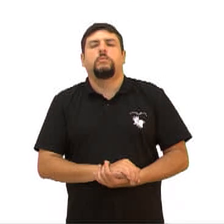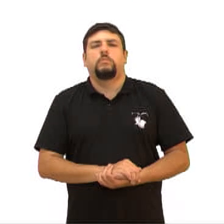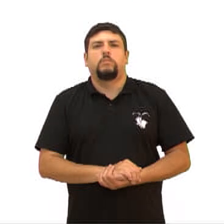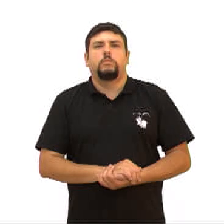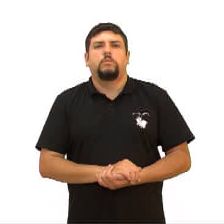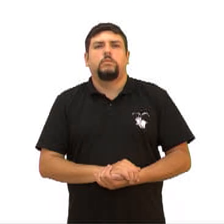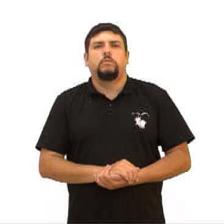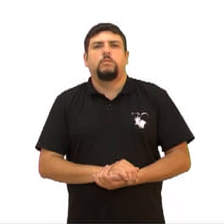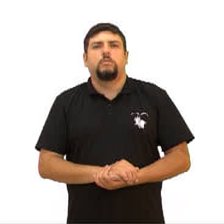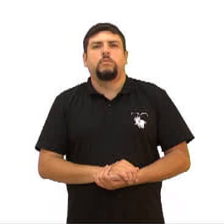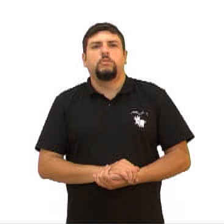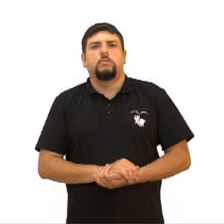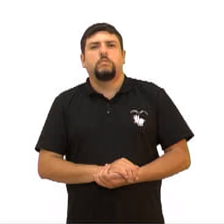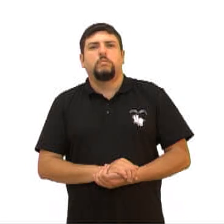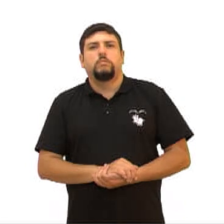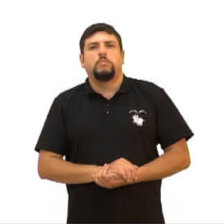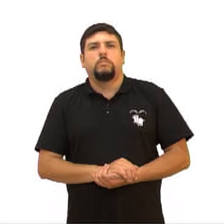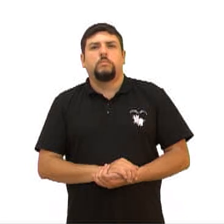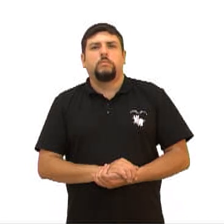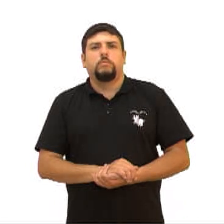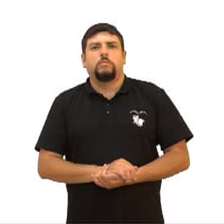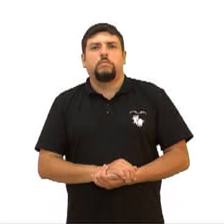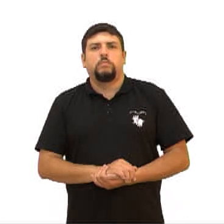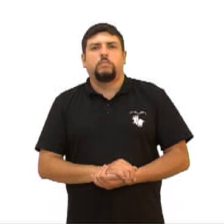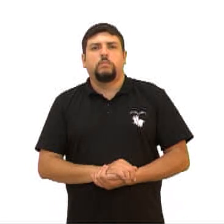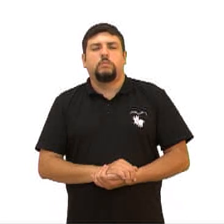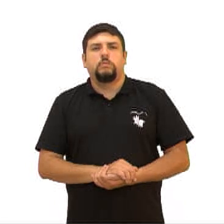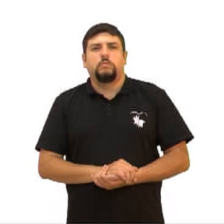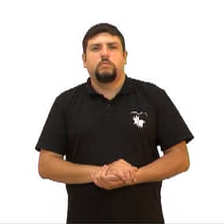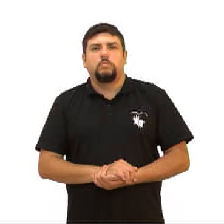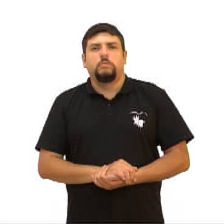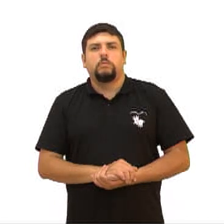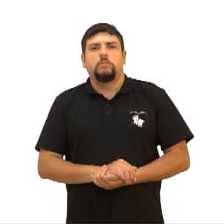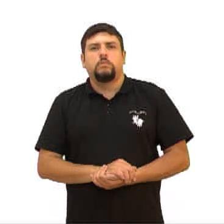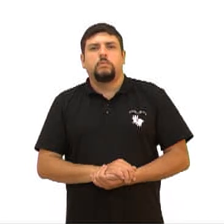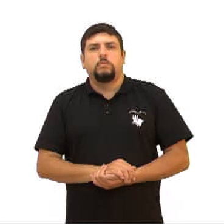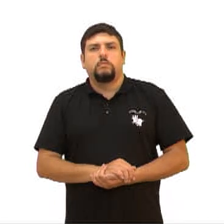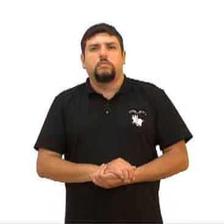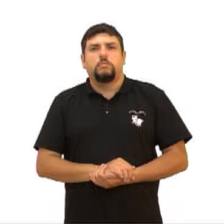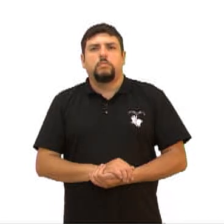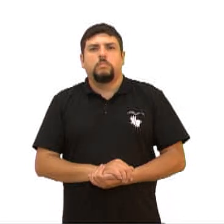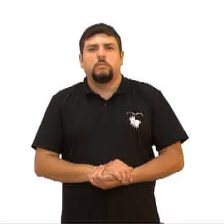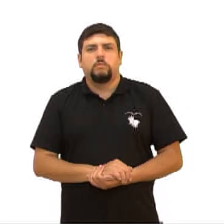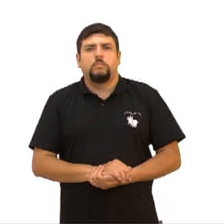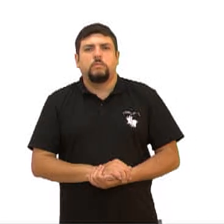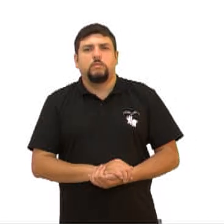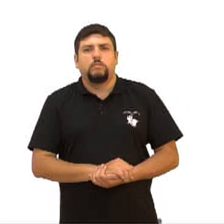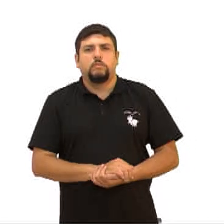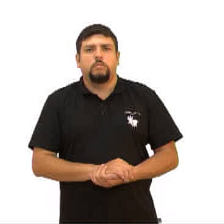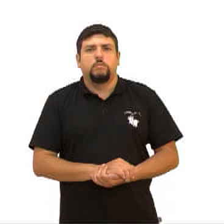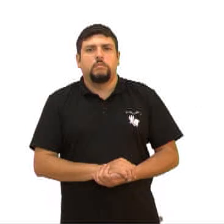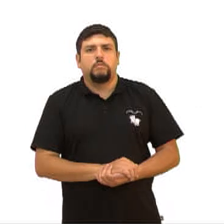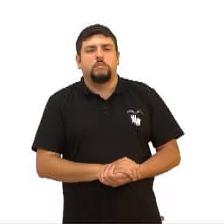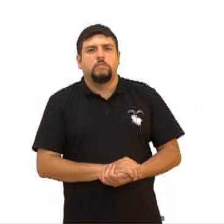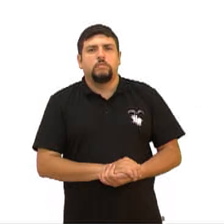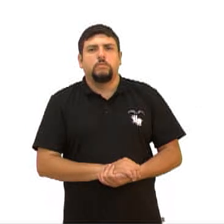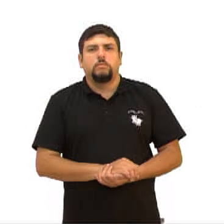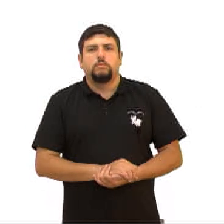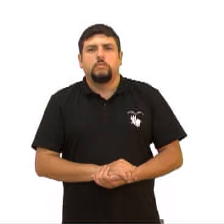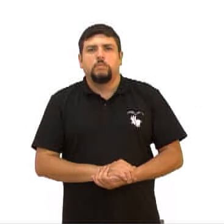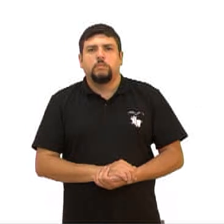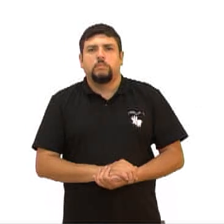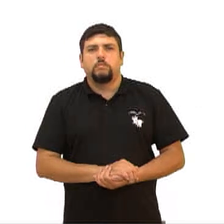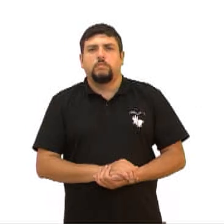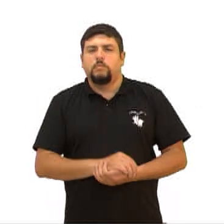very limited. The Bronte sisters, for example, had to use male pseudonyms in order to have their books published. Olha que